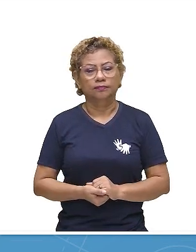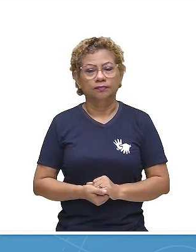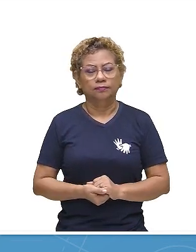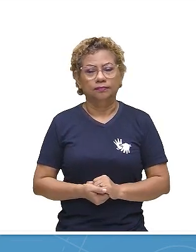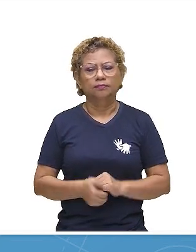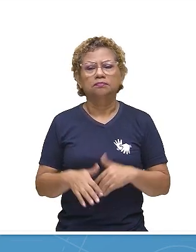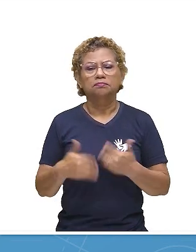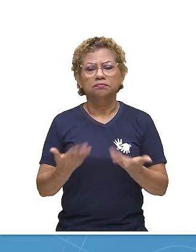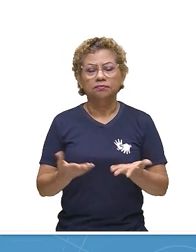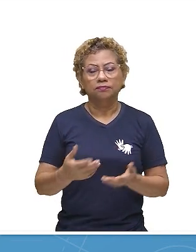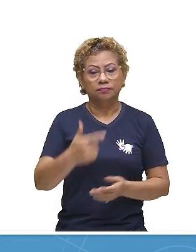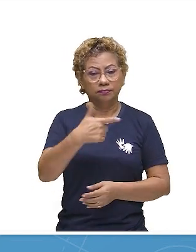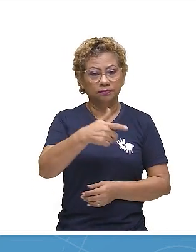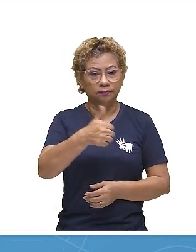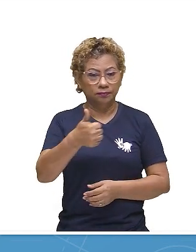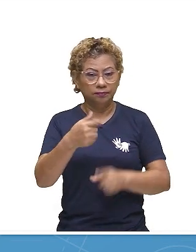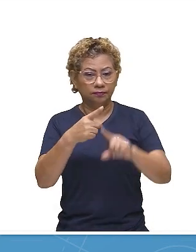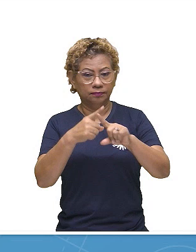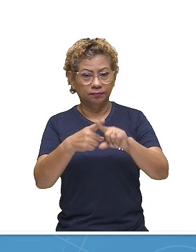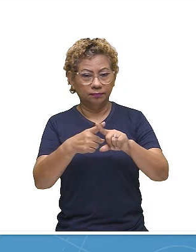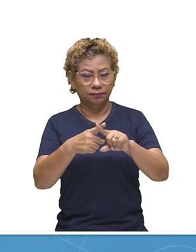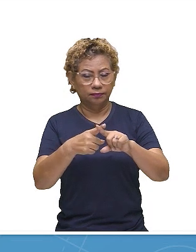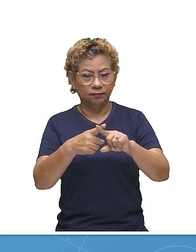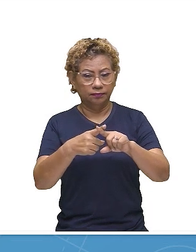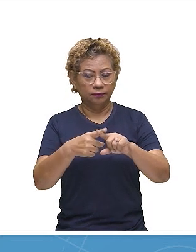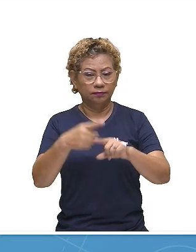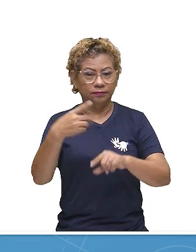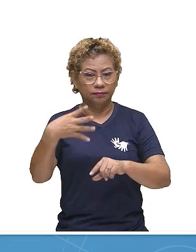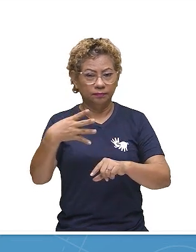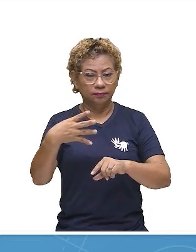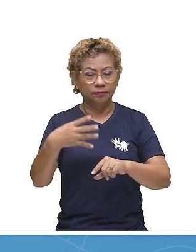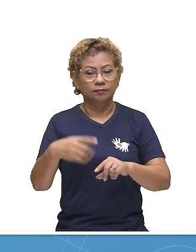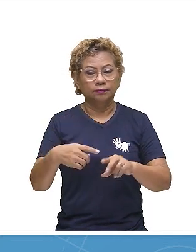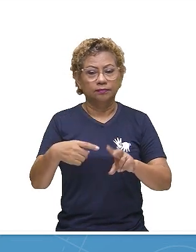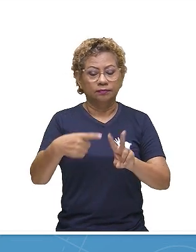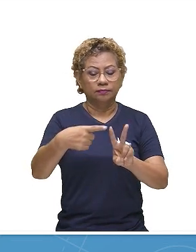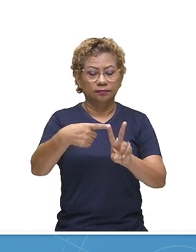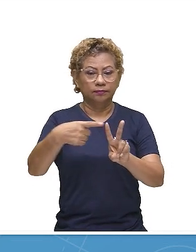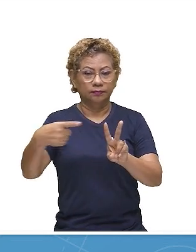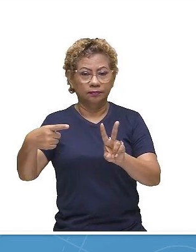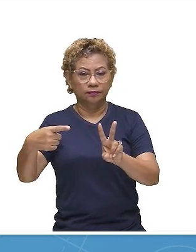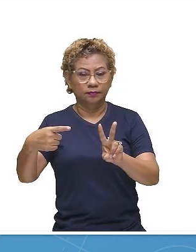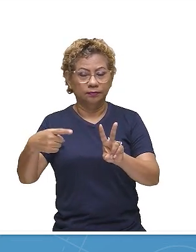4, já poderia até ter trazido para cá esse resultado, né, vai dar 84.